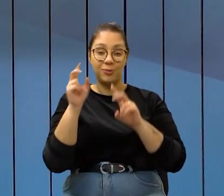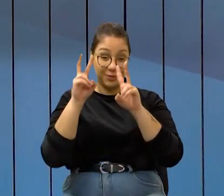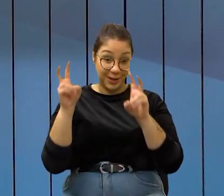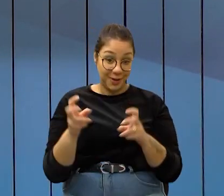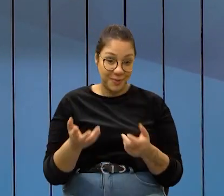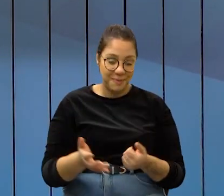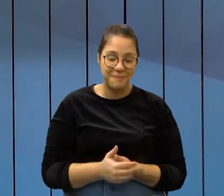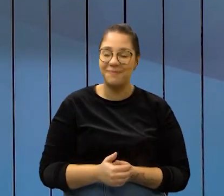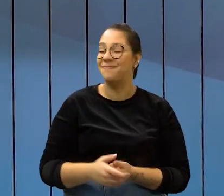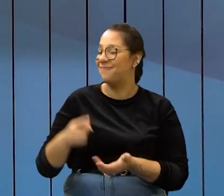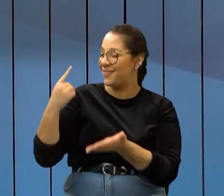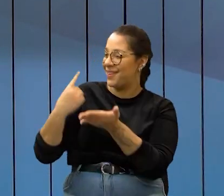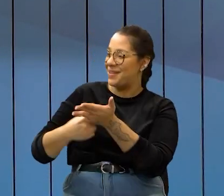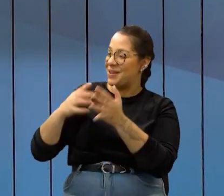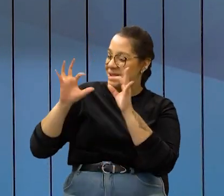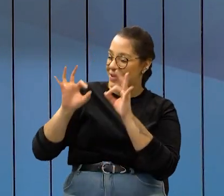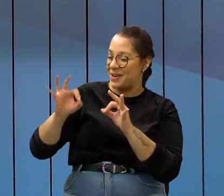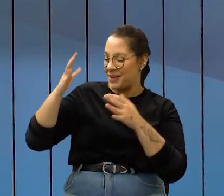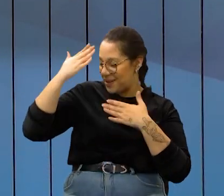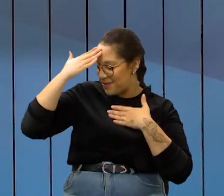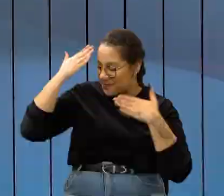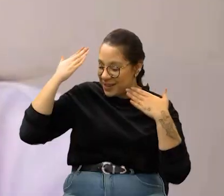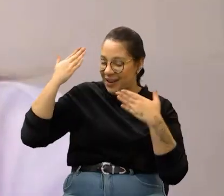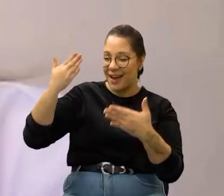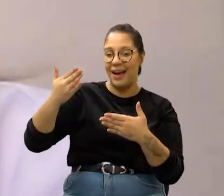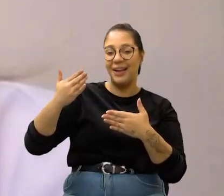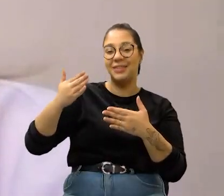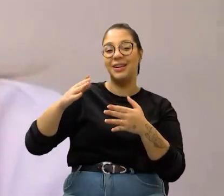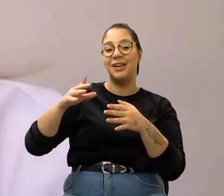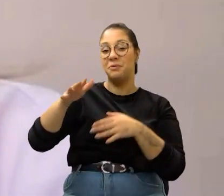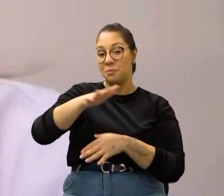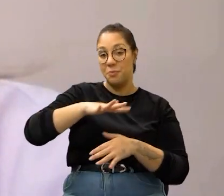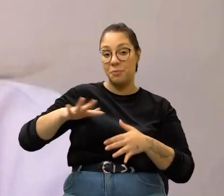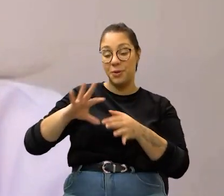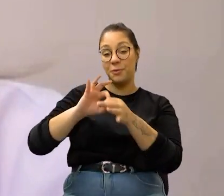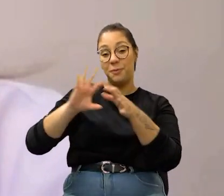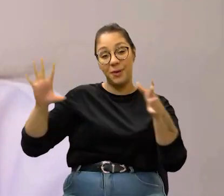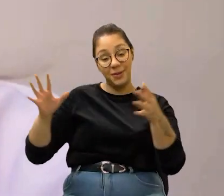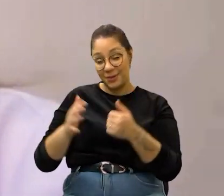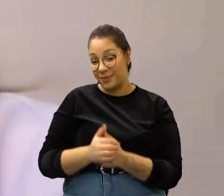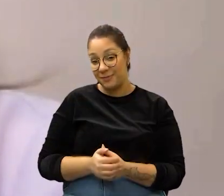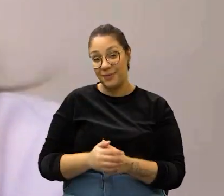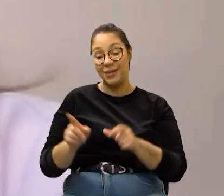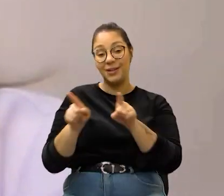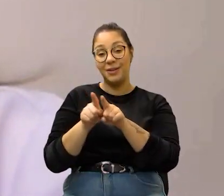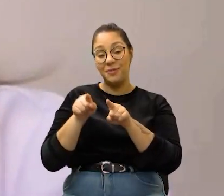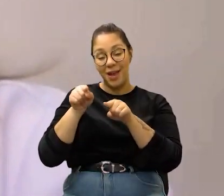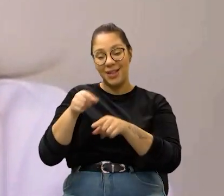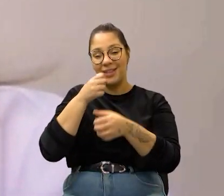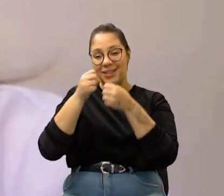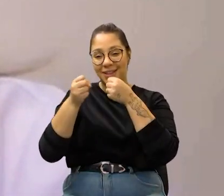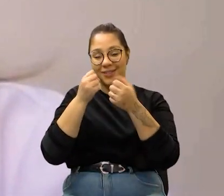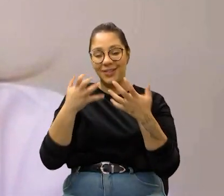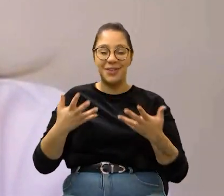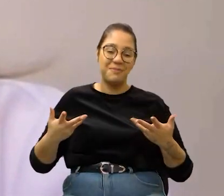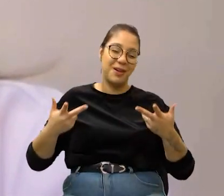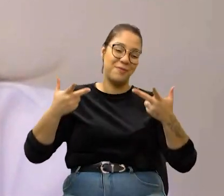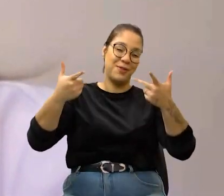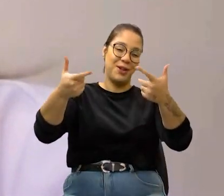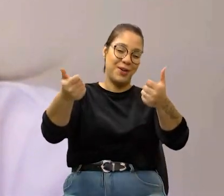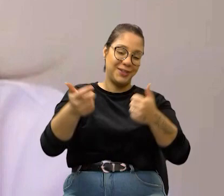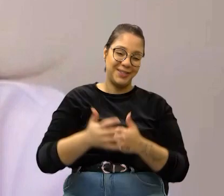algum outro assunto. Combinadíssimo. Muito obrigada por esse espaço e por essa